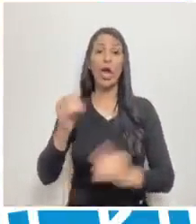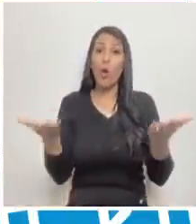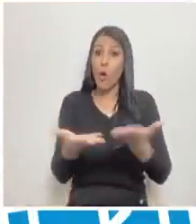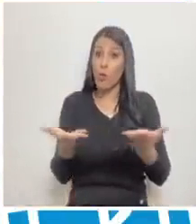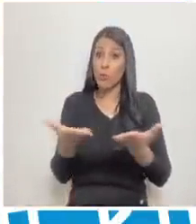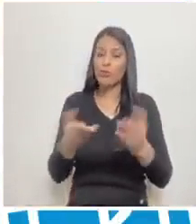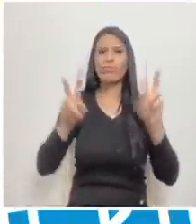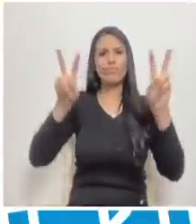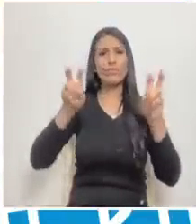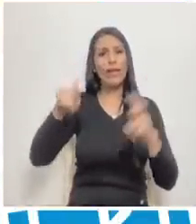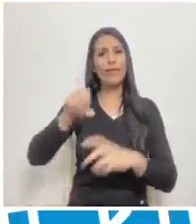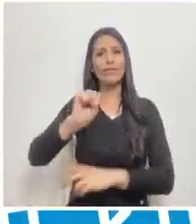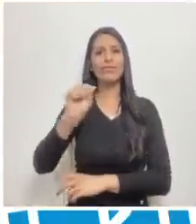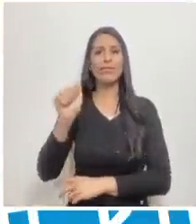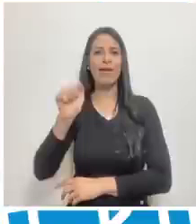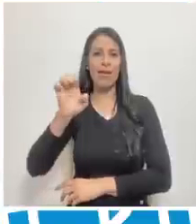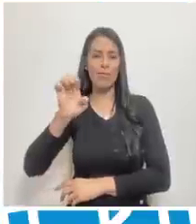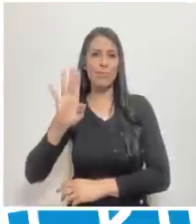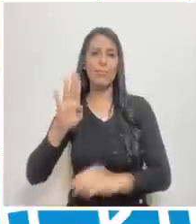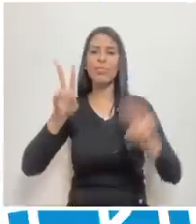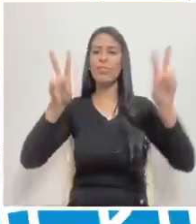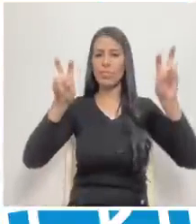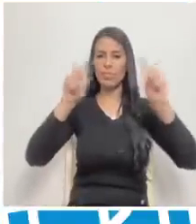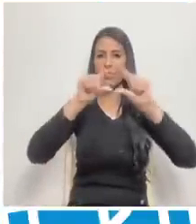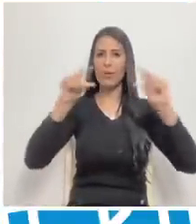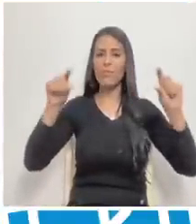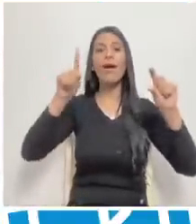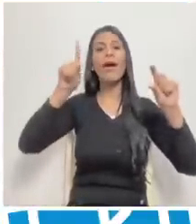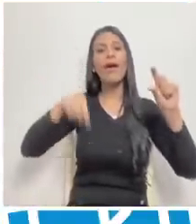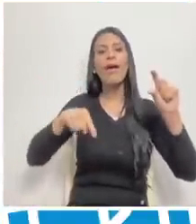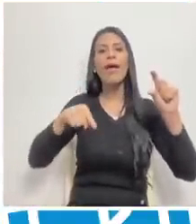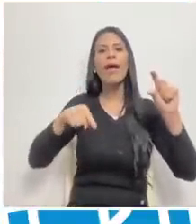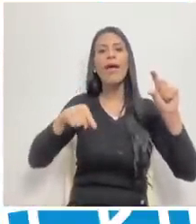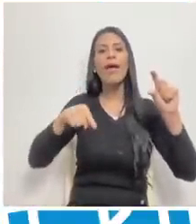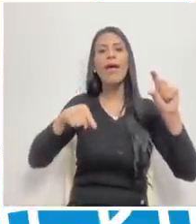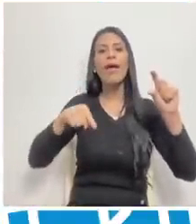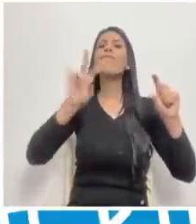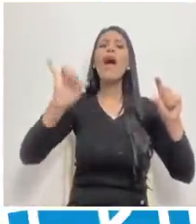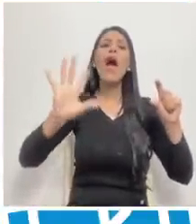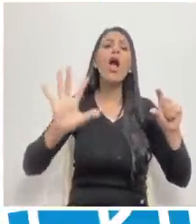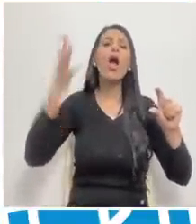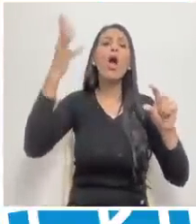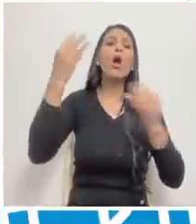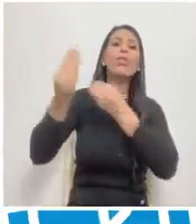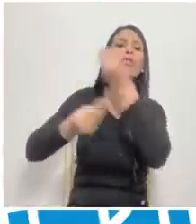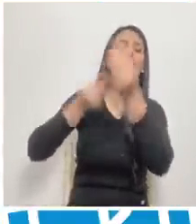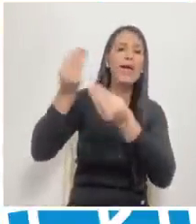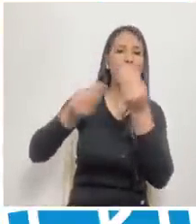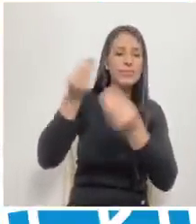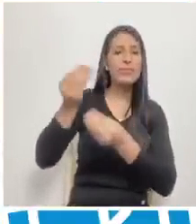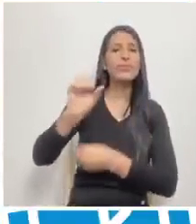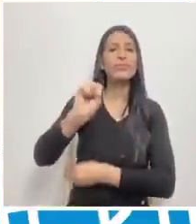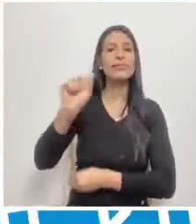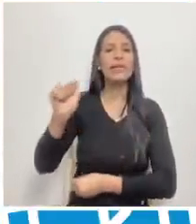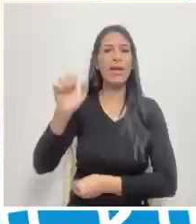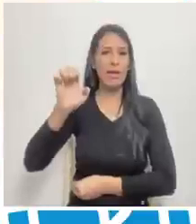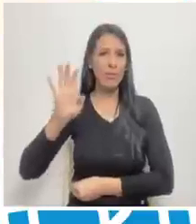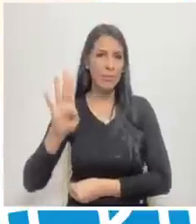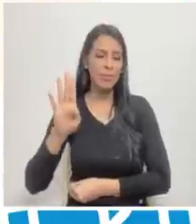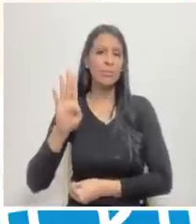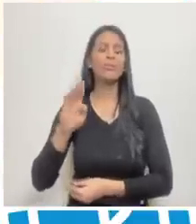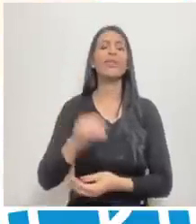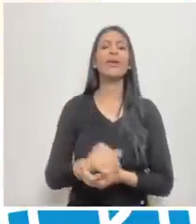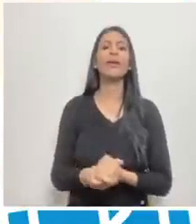título é Para onde vai o SAEB? Discutir o sistema de avaliação da educação básica, que, como a gente sabe, possibilitou monitorar tanto aí